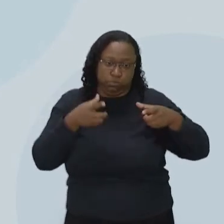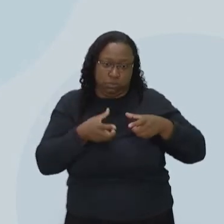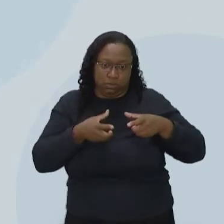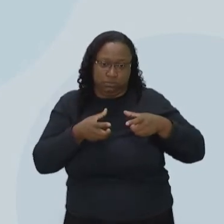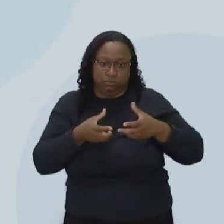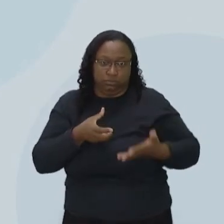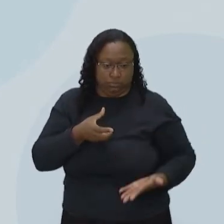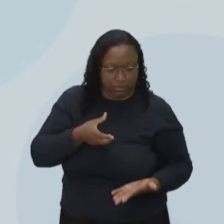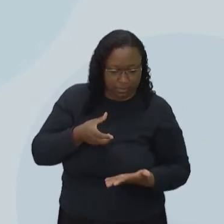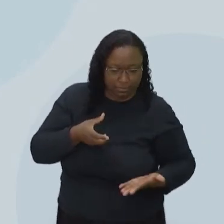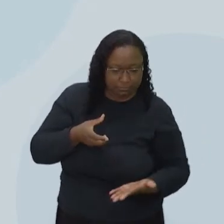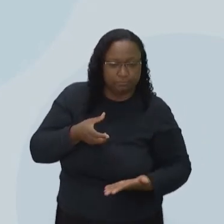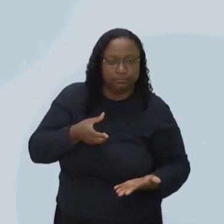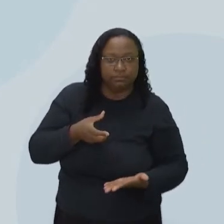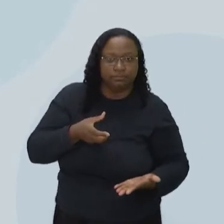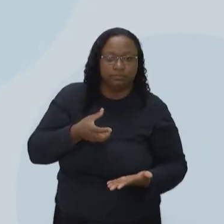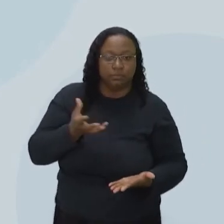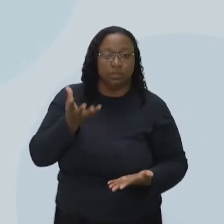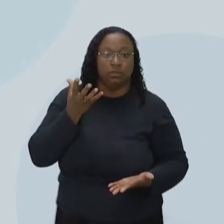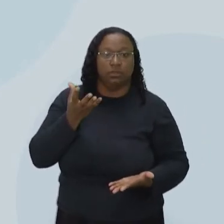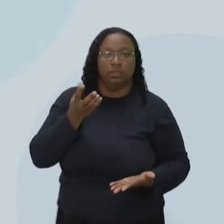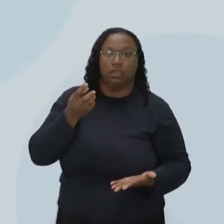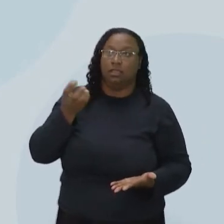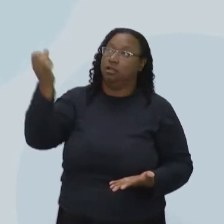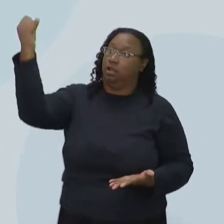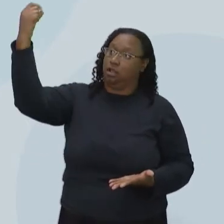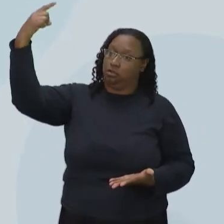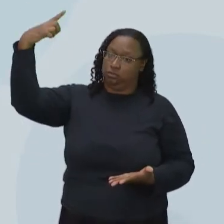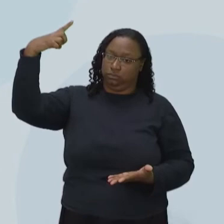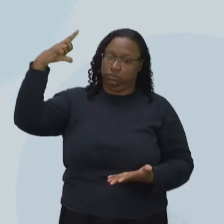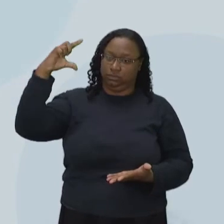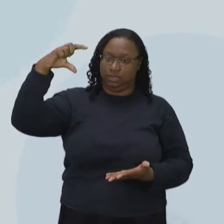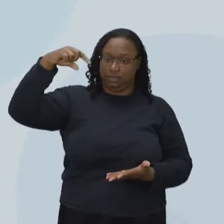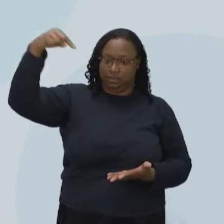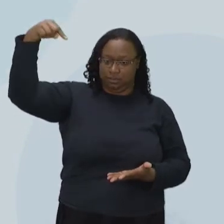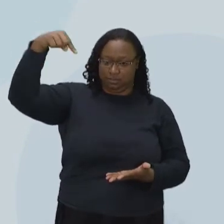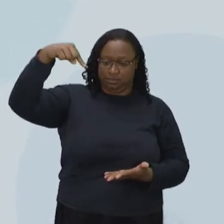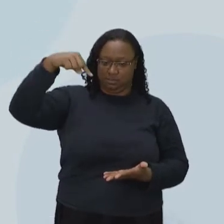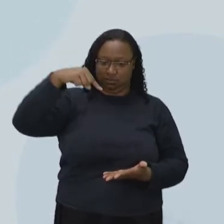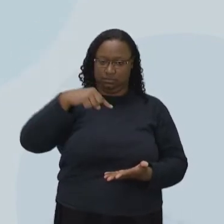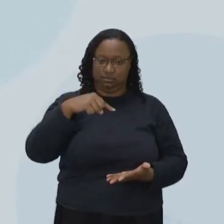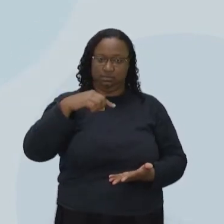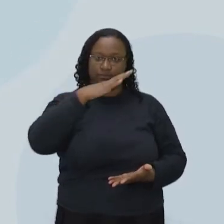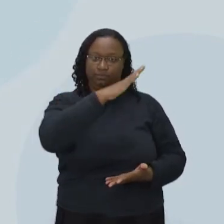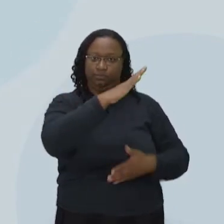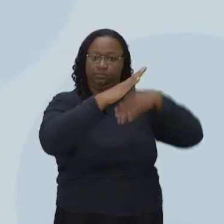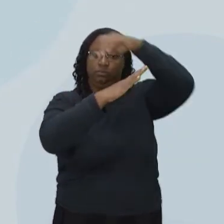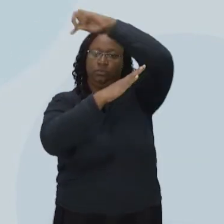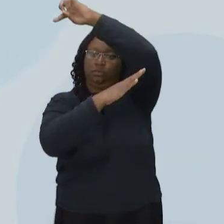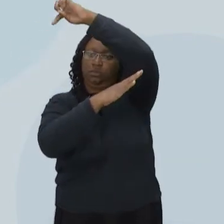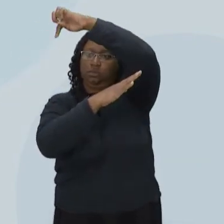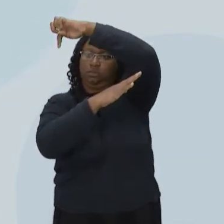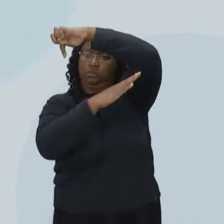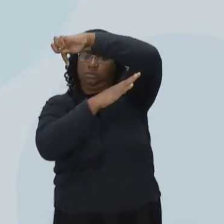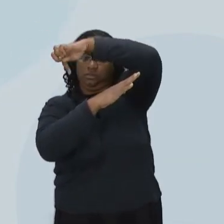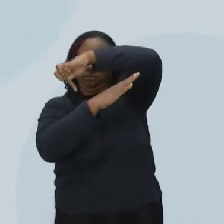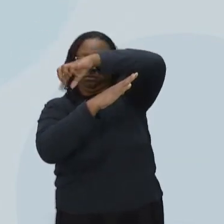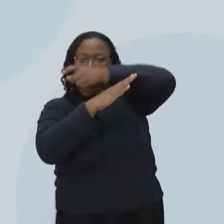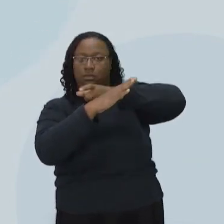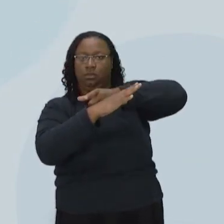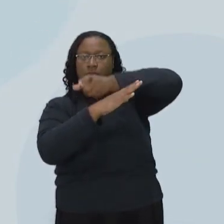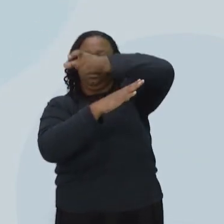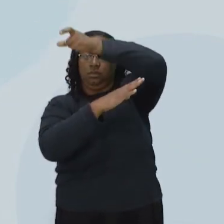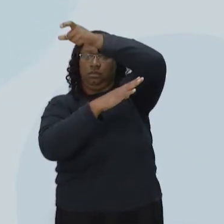O que eu quero, na verdade, é que a luz entre aqui e sofra refração e se disperse